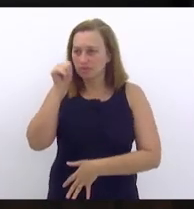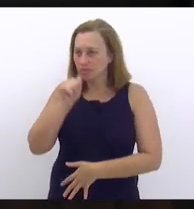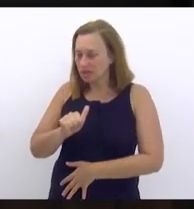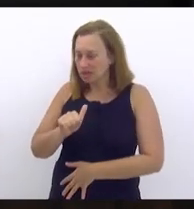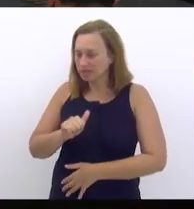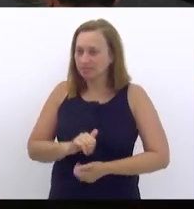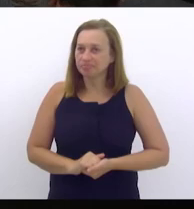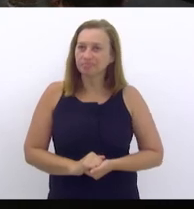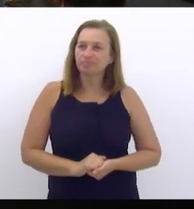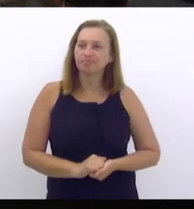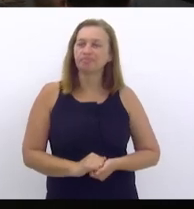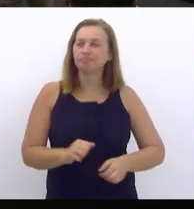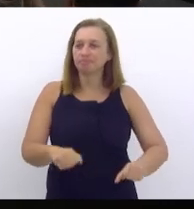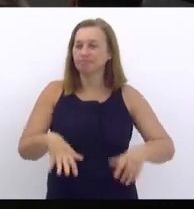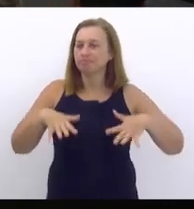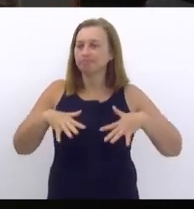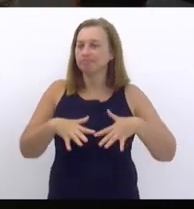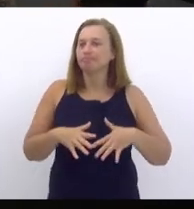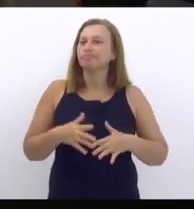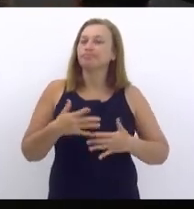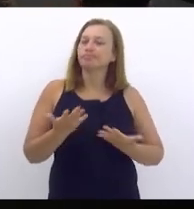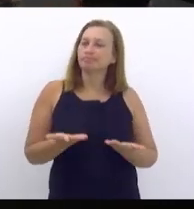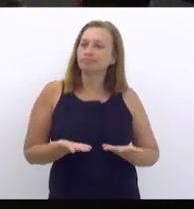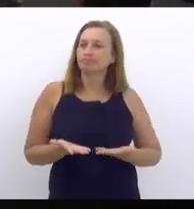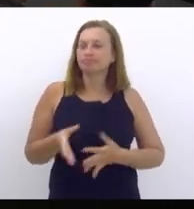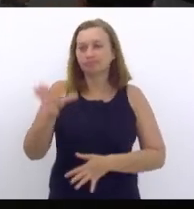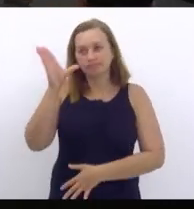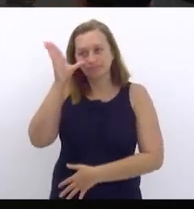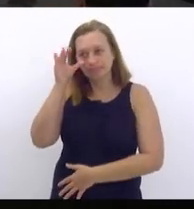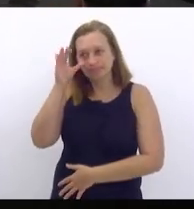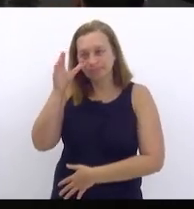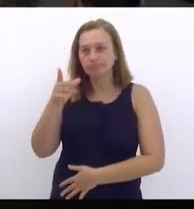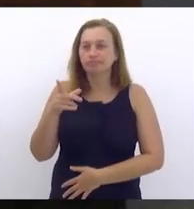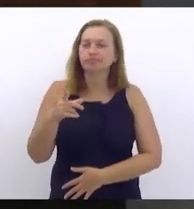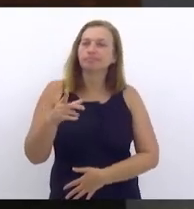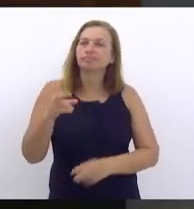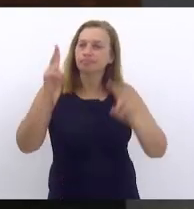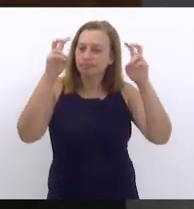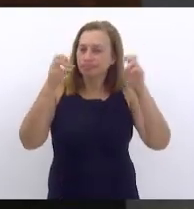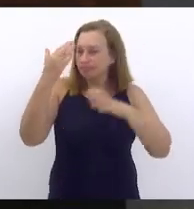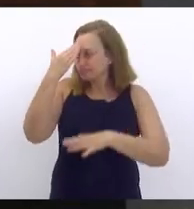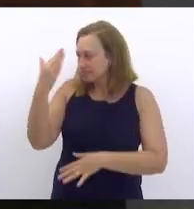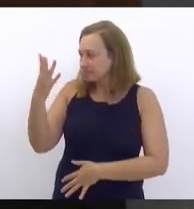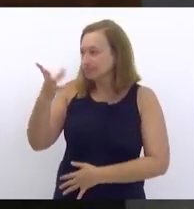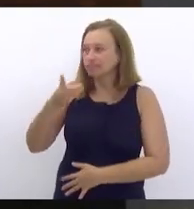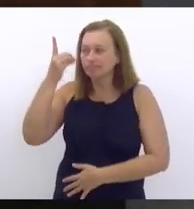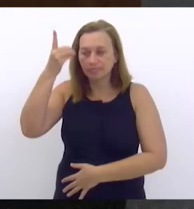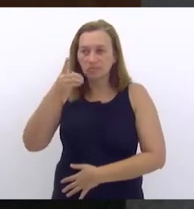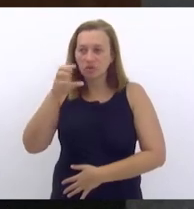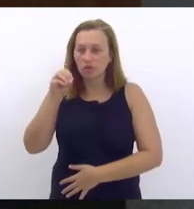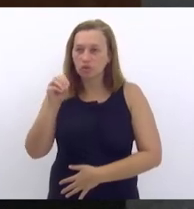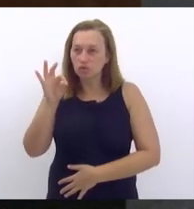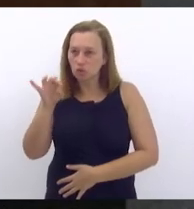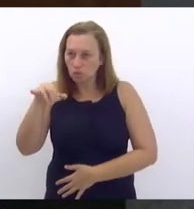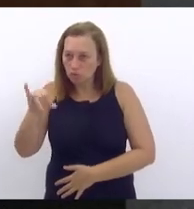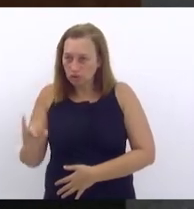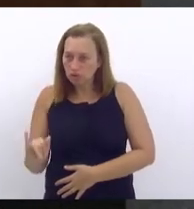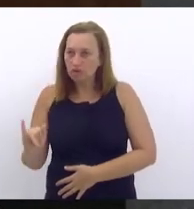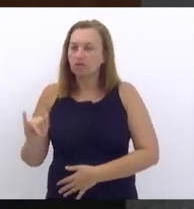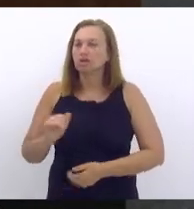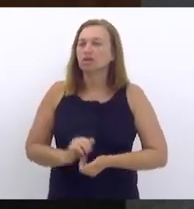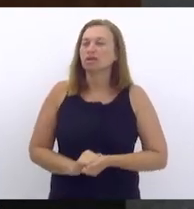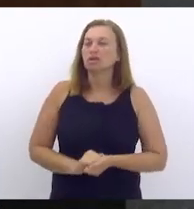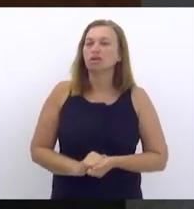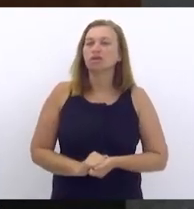plenário. Eu já comentei desse tema, aliás, agradeço de antemão ao deputado Otônio de Paula por ceder esse